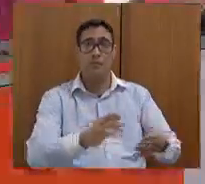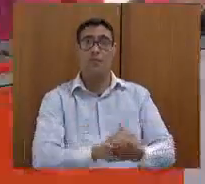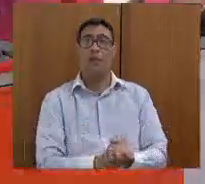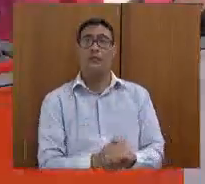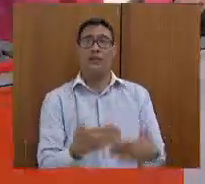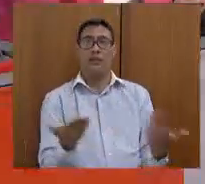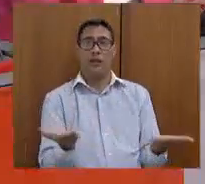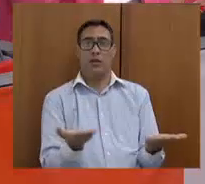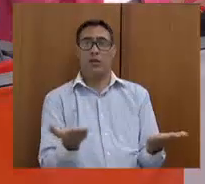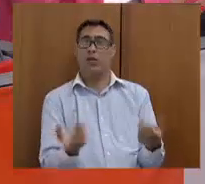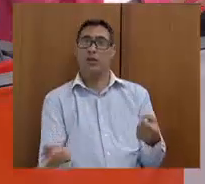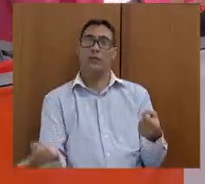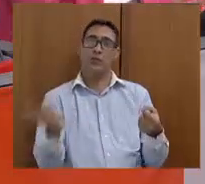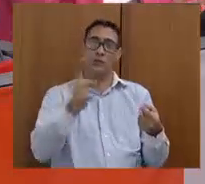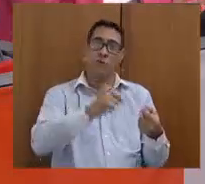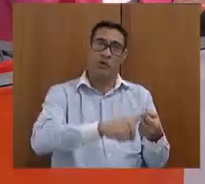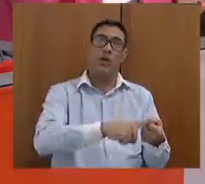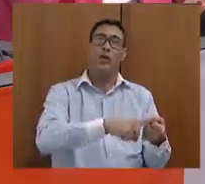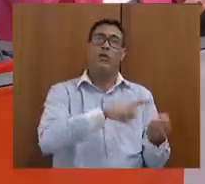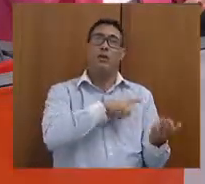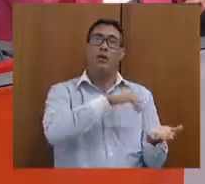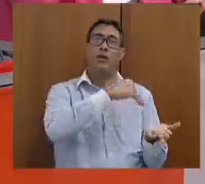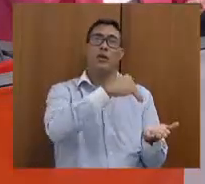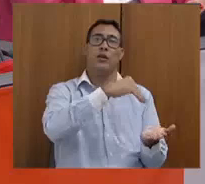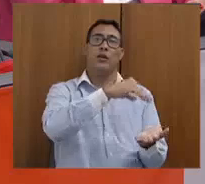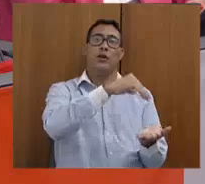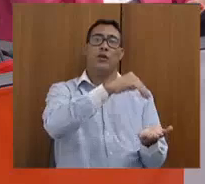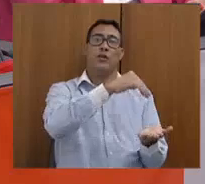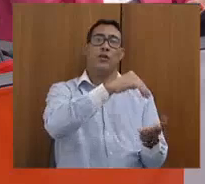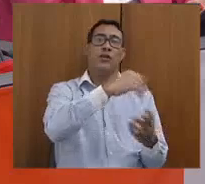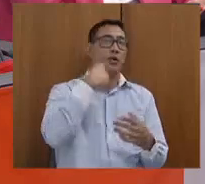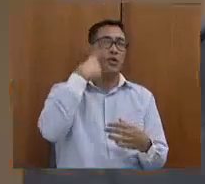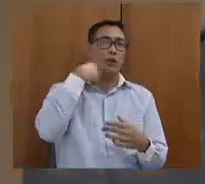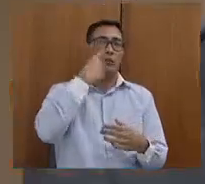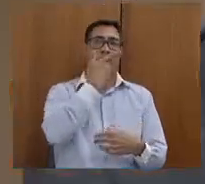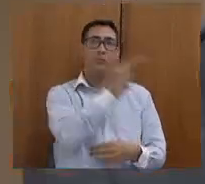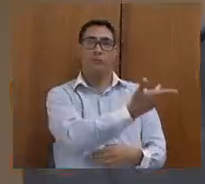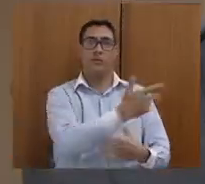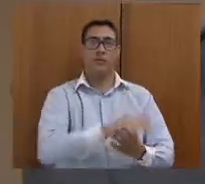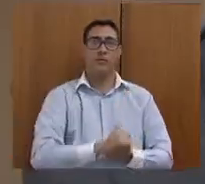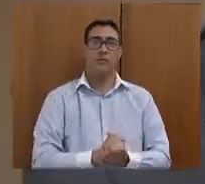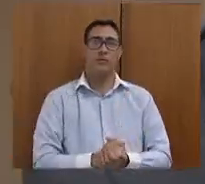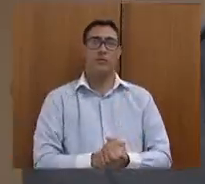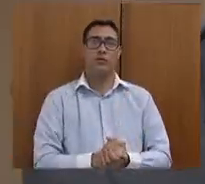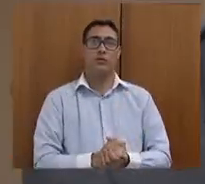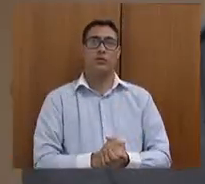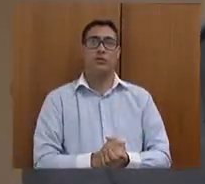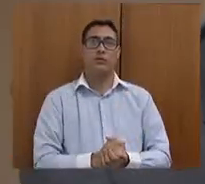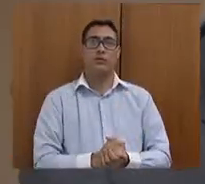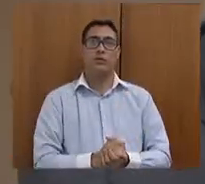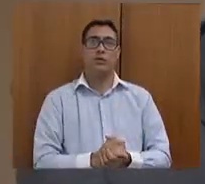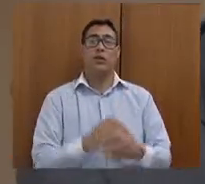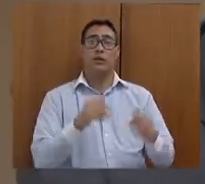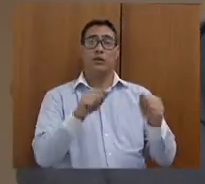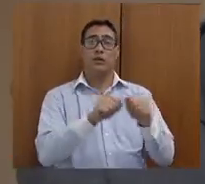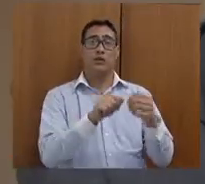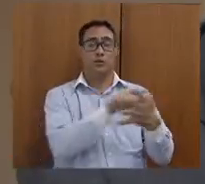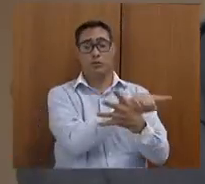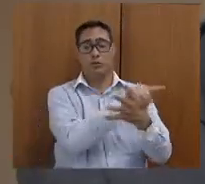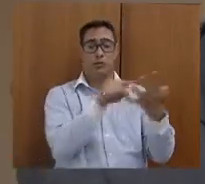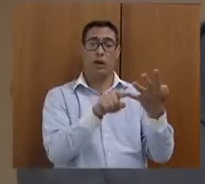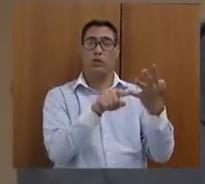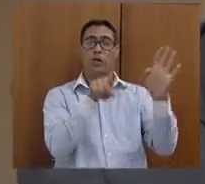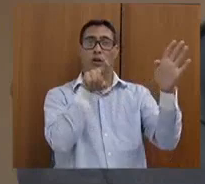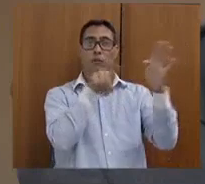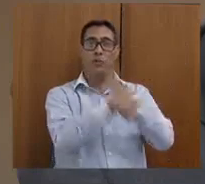sim eu devolvo a palavra ao Deputado escaporez para ele fazer a sua réplica eu fiz quatro perguntas secretário